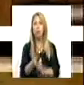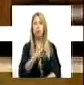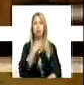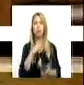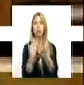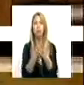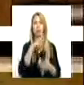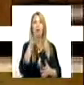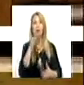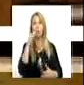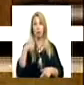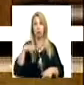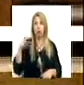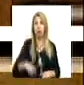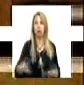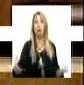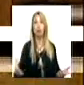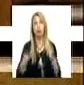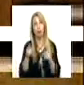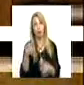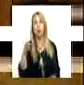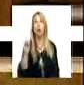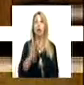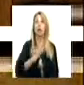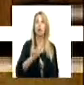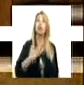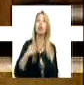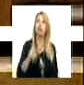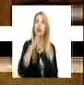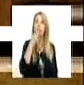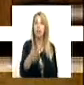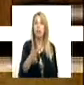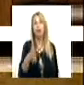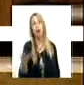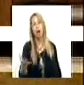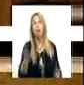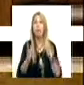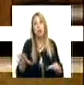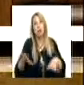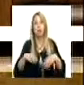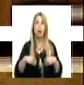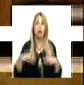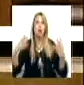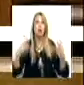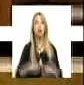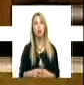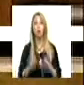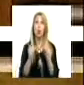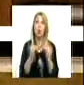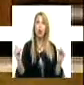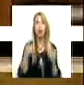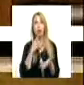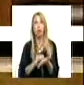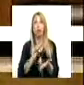famílias portuguesas, para as quais o PSD e o CDS ditaram que se conformassem a um determinado nível